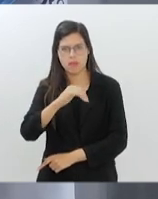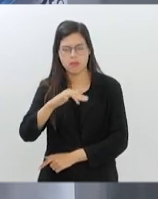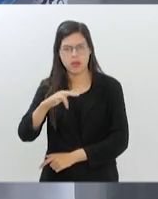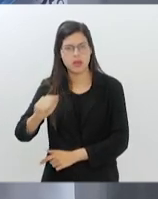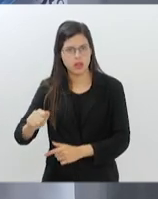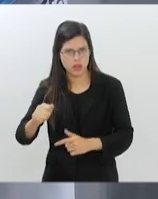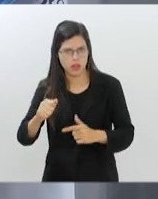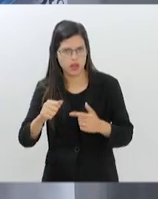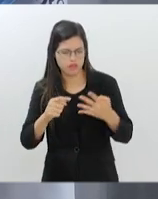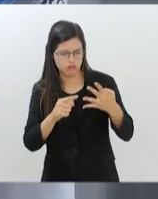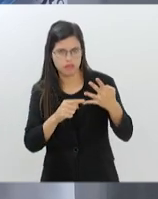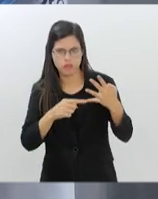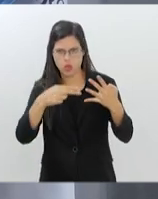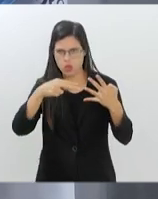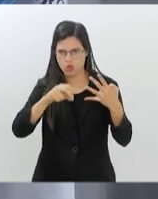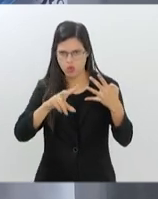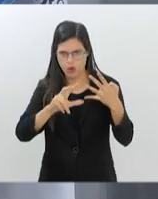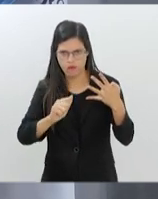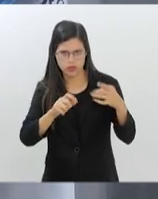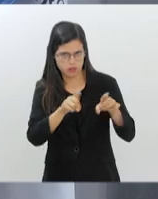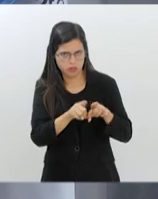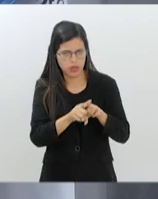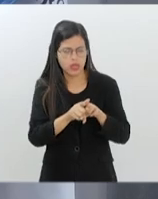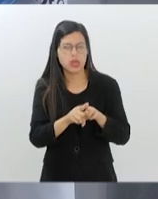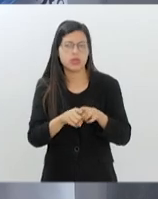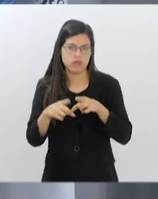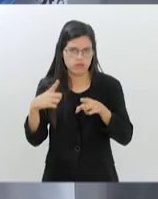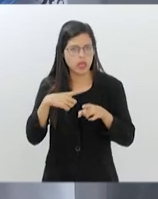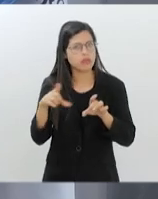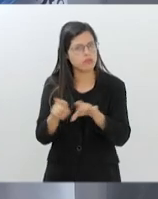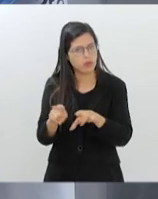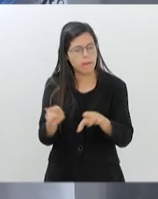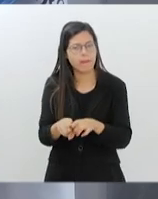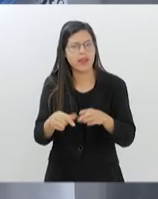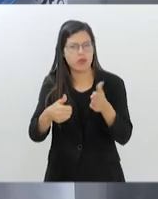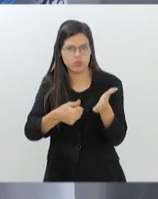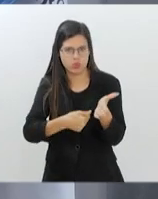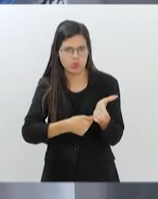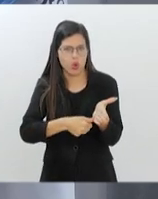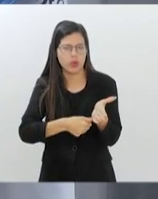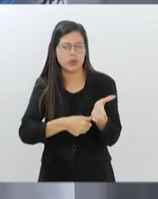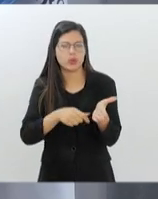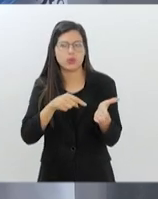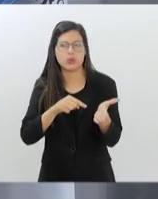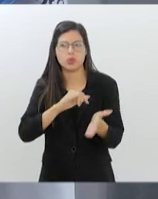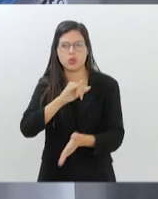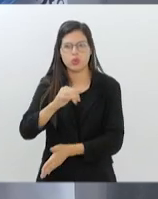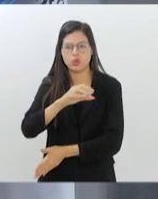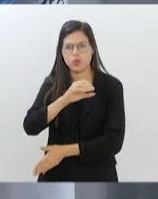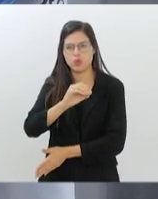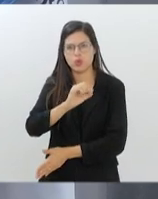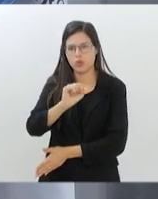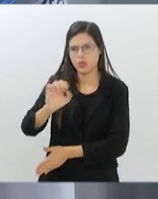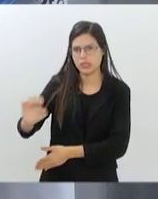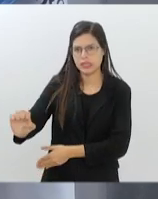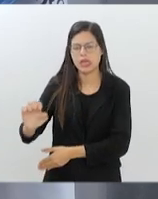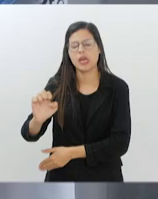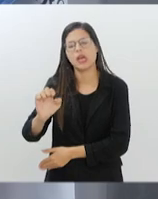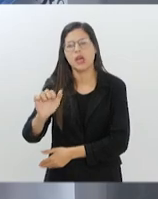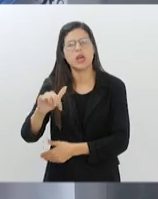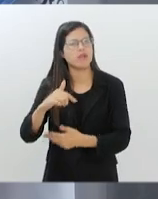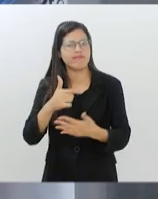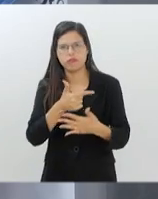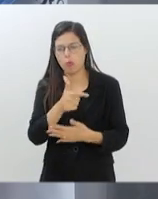também é uma que tá aqui ó tá aqui os os sócios delas aqui eh é seu José Otaviano tal tal tal tal